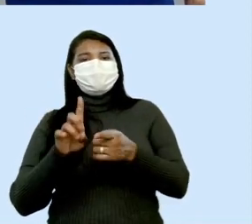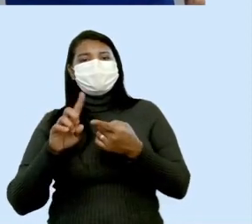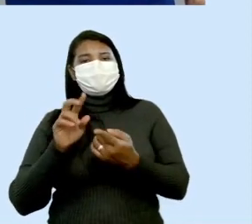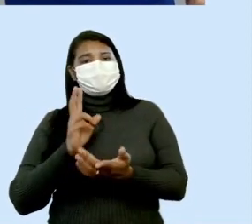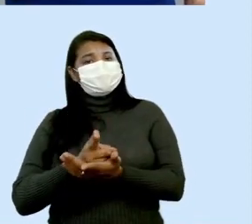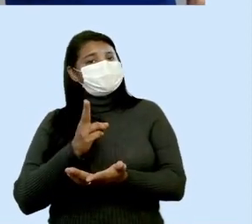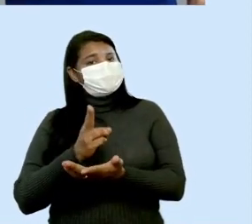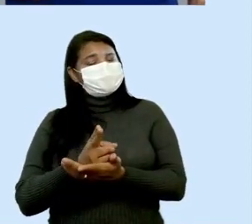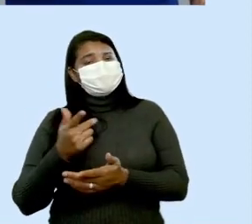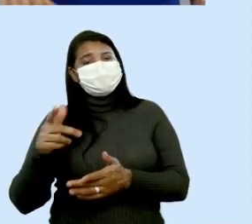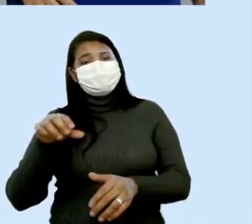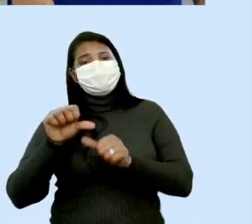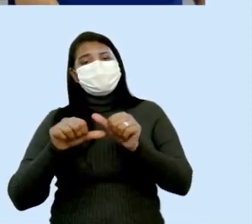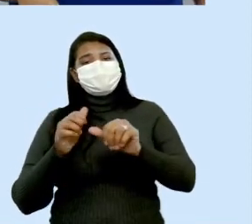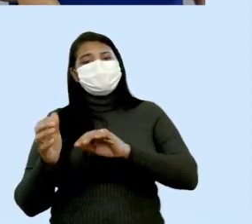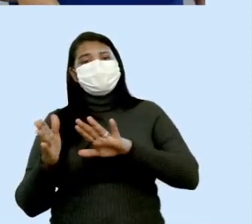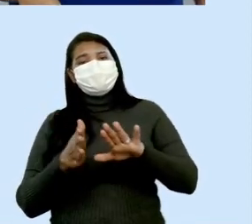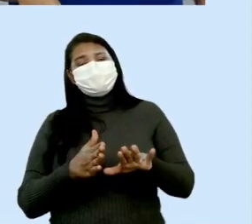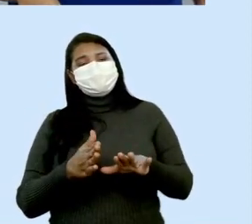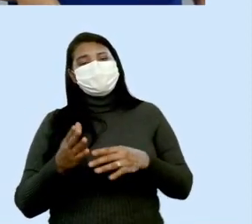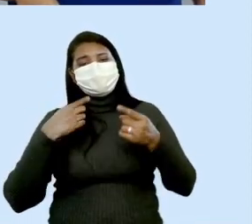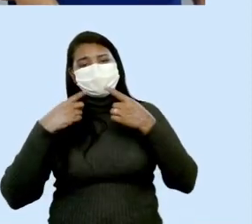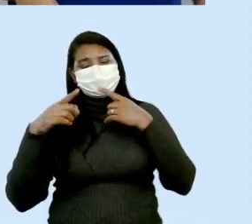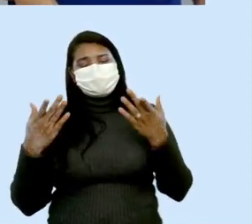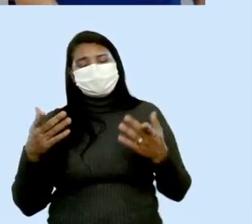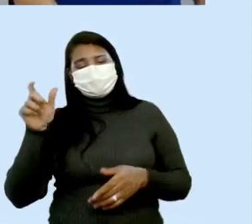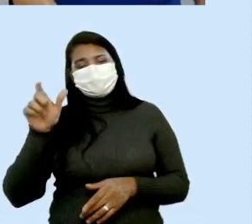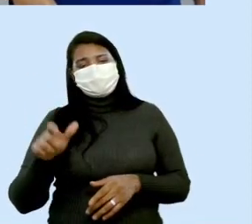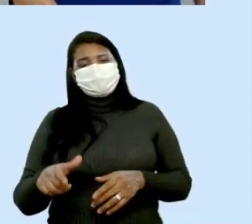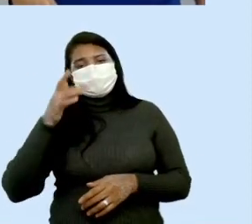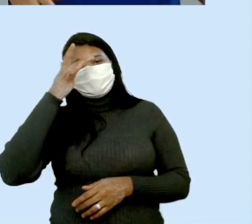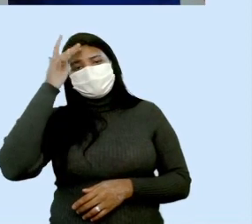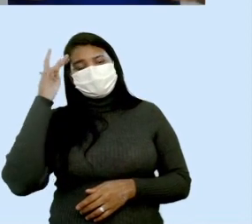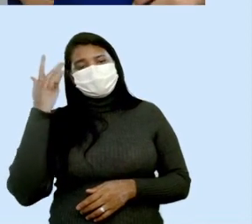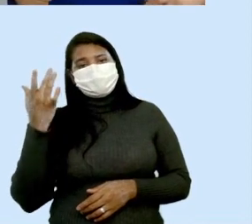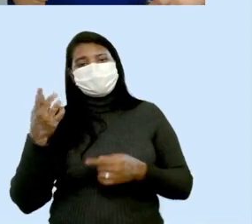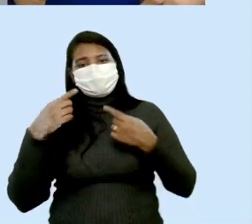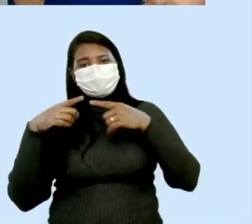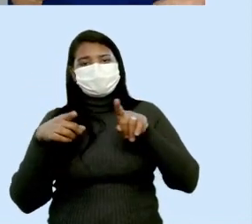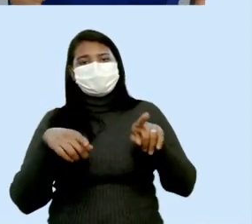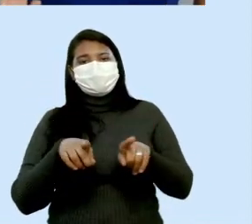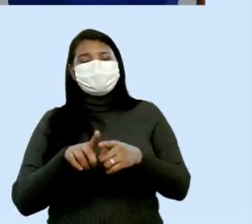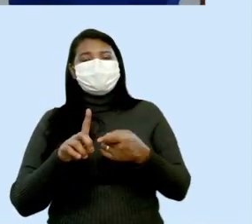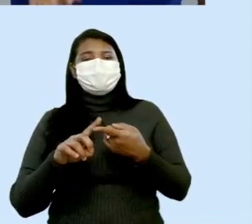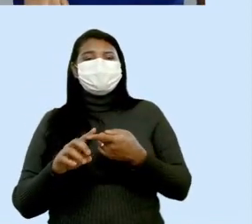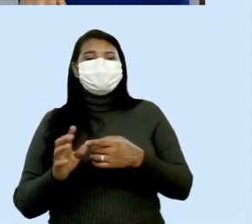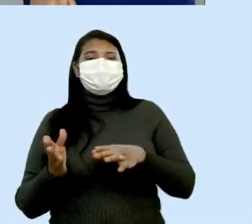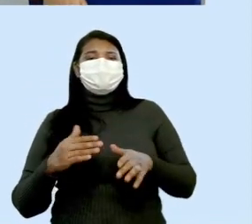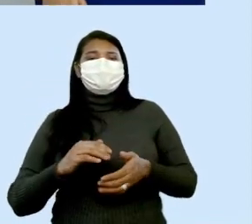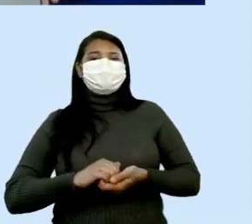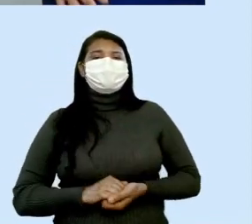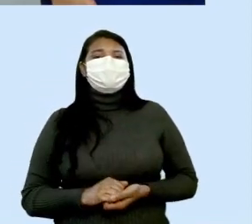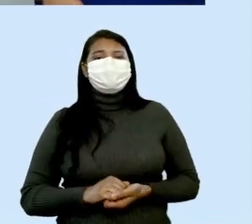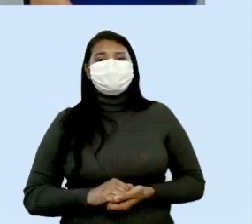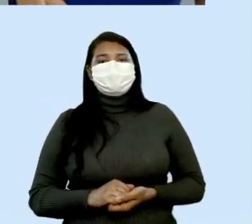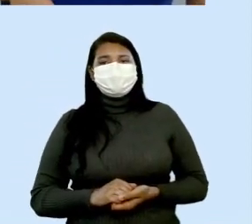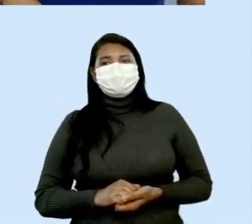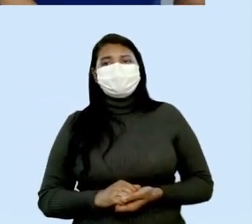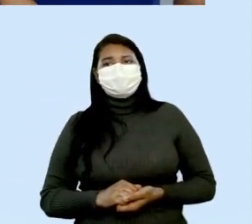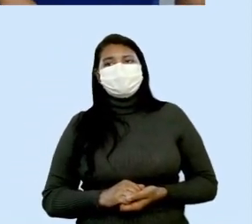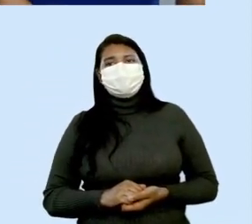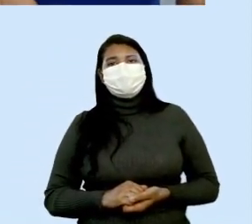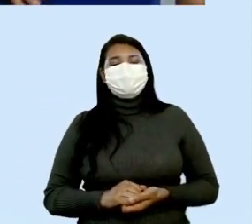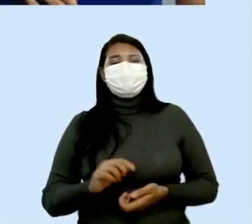permanece inalterado, qualquer que seja a pessoa do discurso. E o simple future? O simple future é o tempo